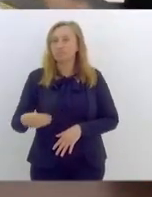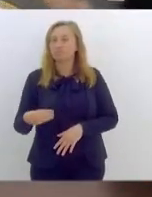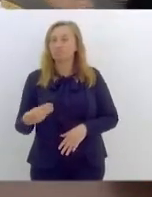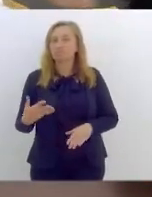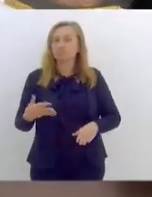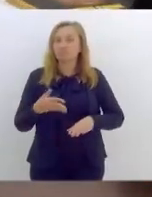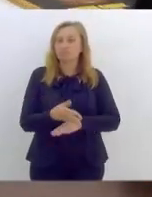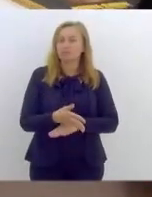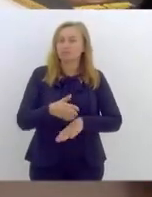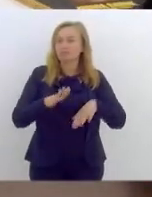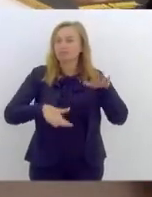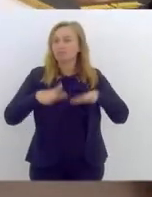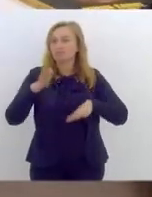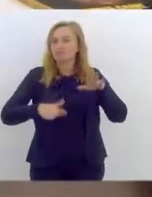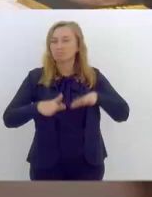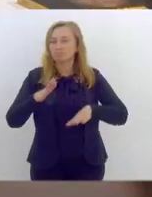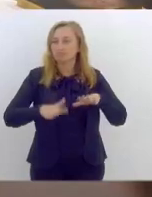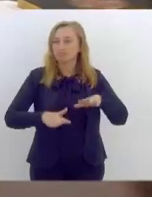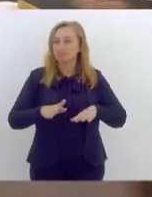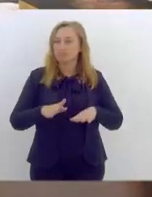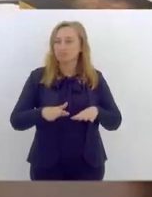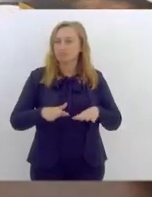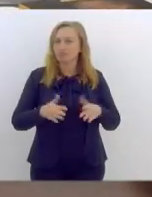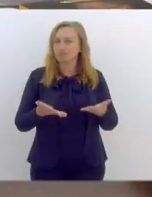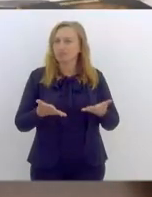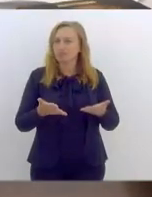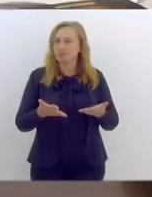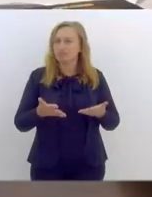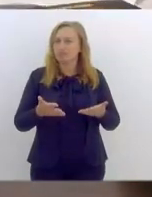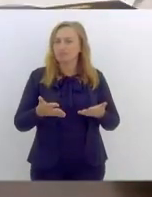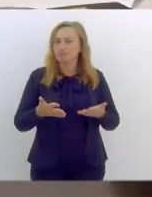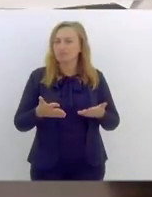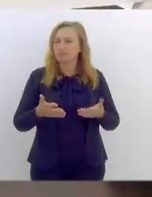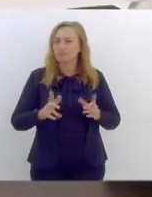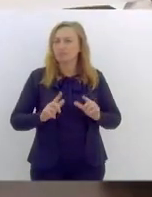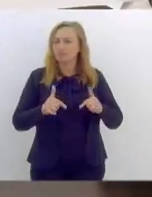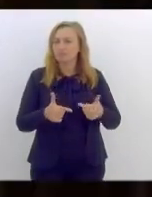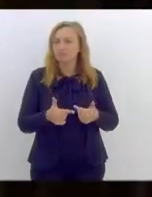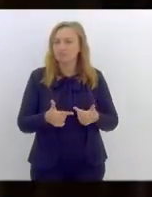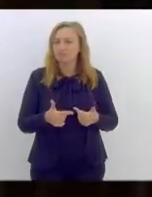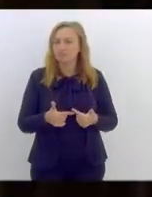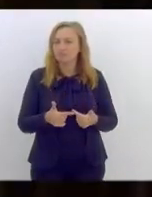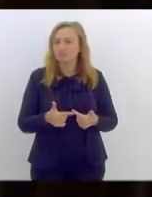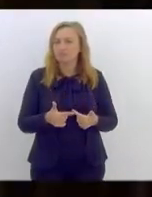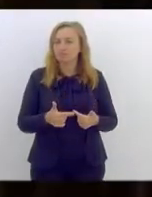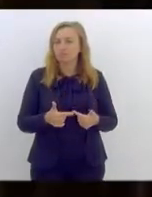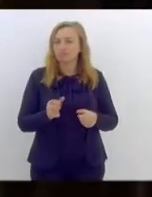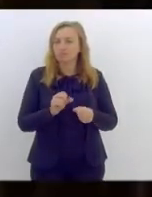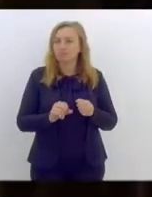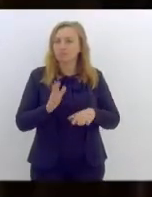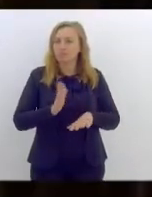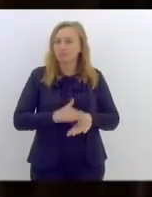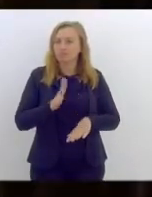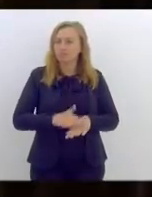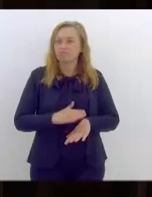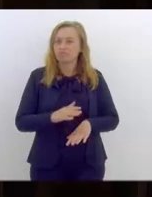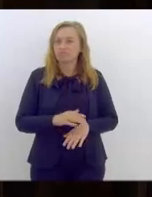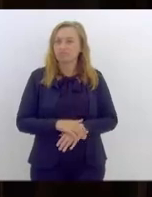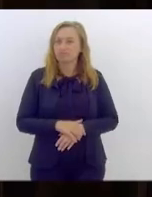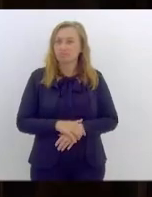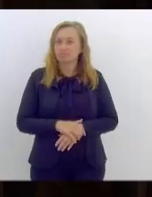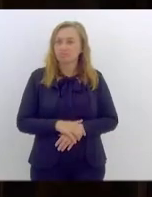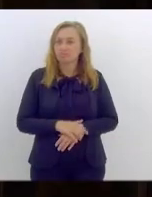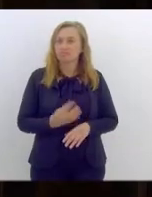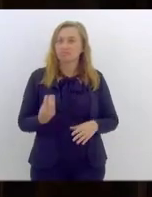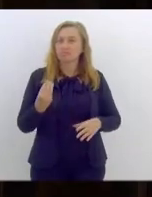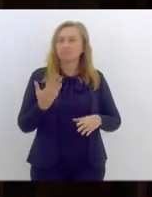ocupar, independente das condições que nos submetam, a gente vai ocupar e a gente vai fazer cada vez mais para a gente estar